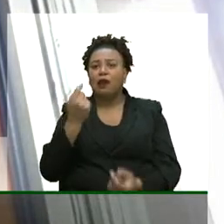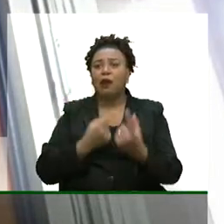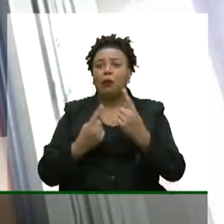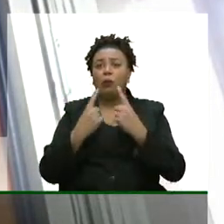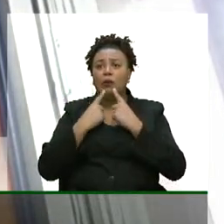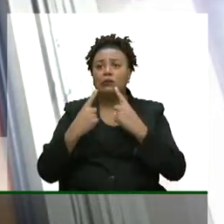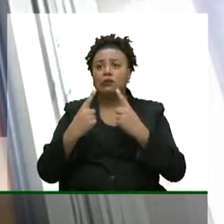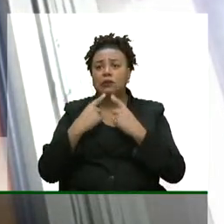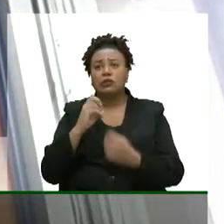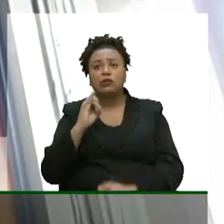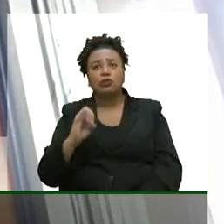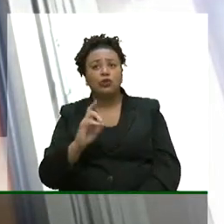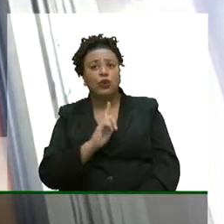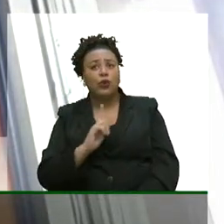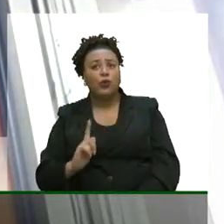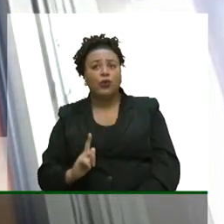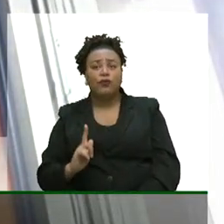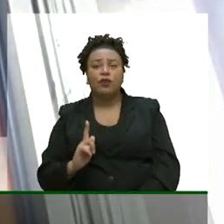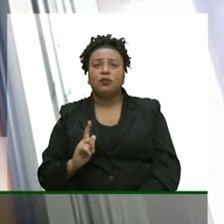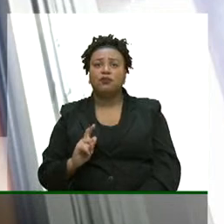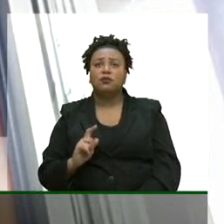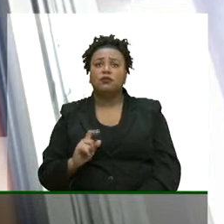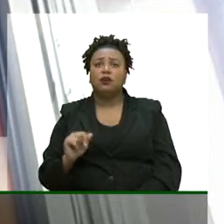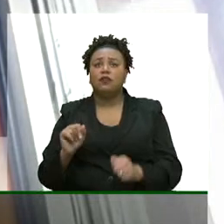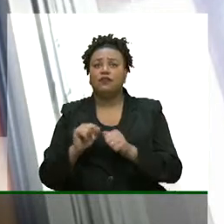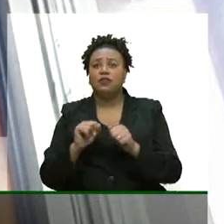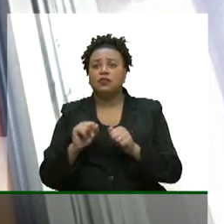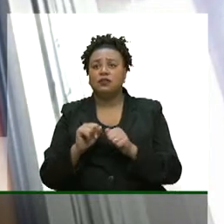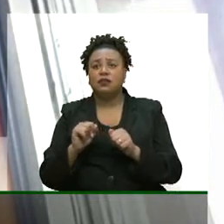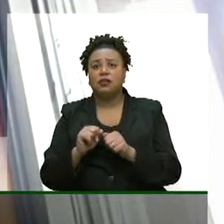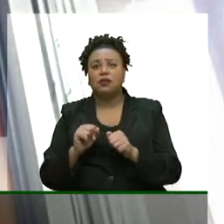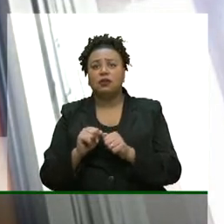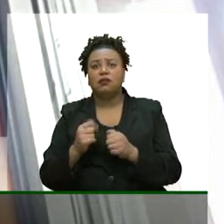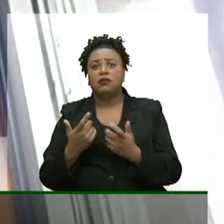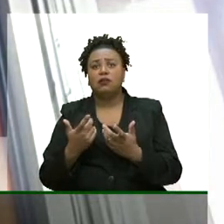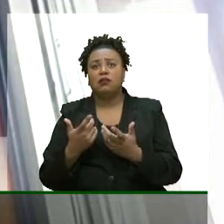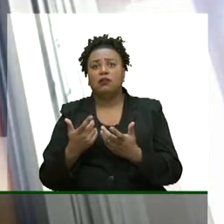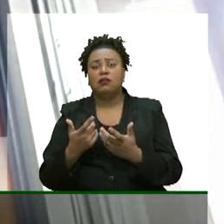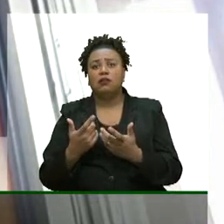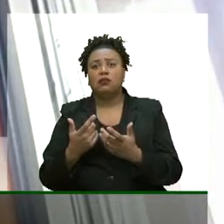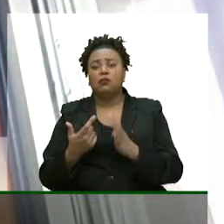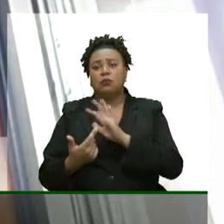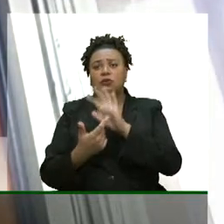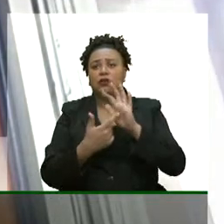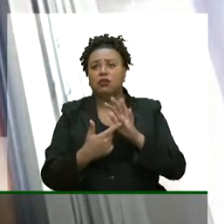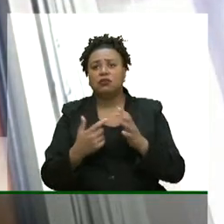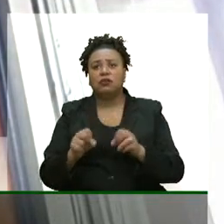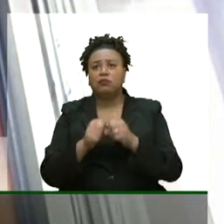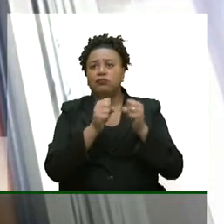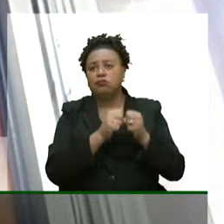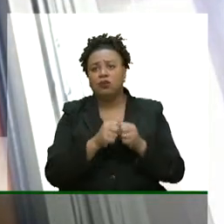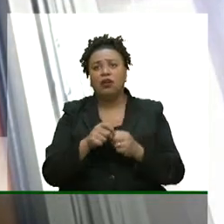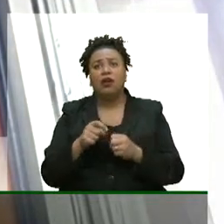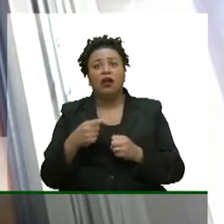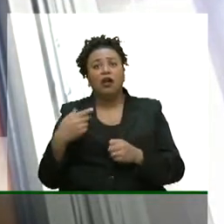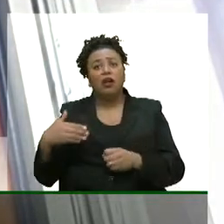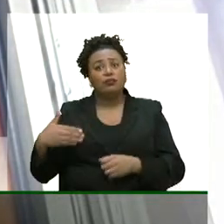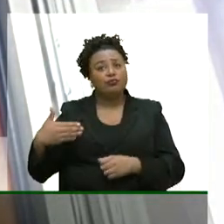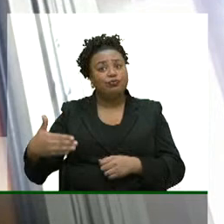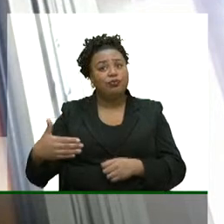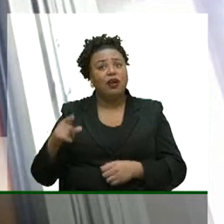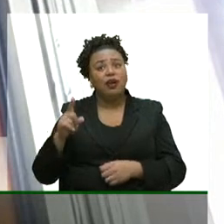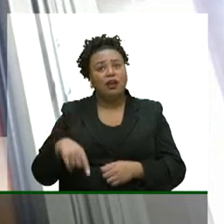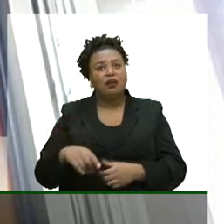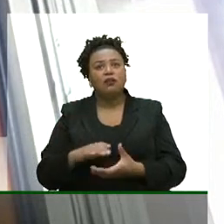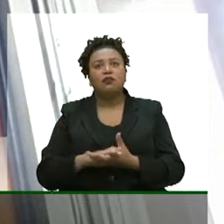críticas, como se o governo estivesse aqui fazendo terra arrasada, porque, na verdade, essas circunstâncias que levaram, seja